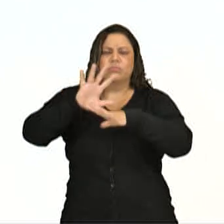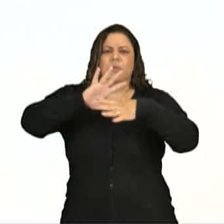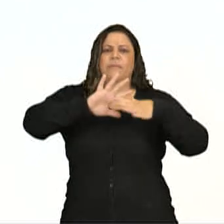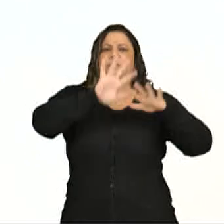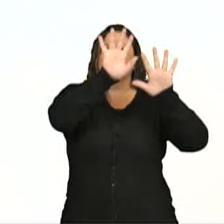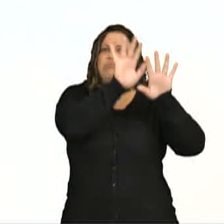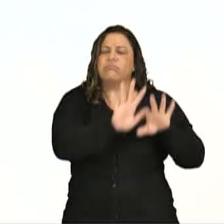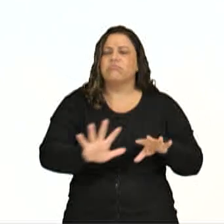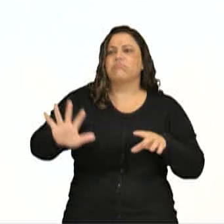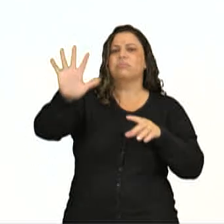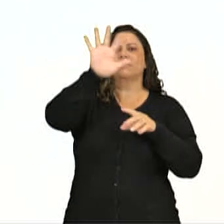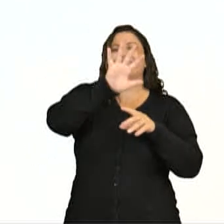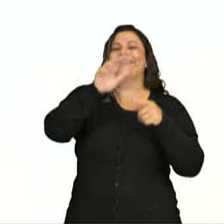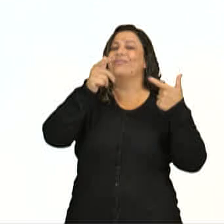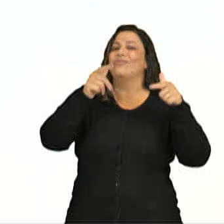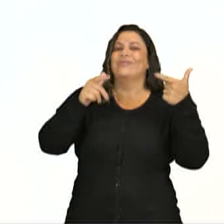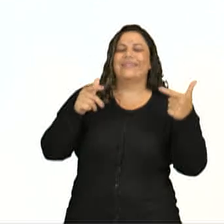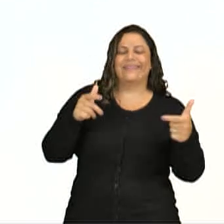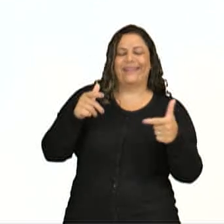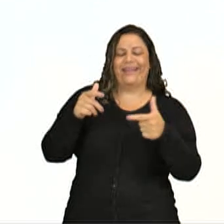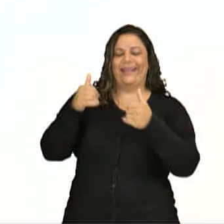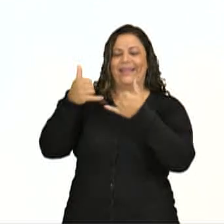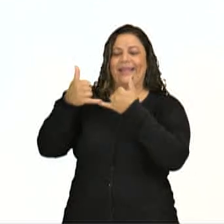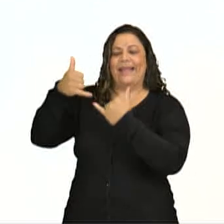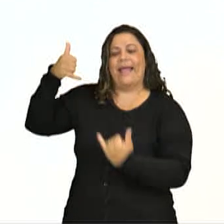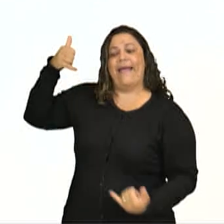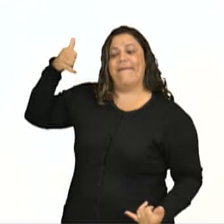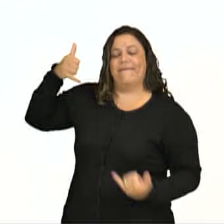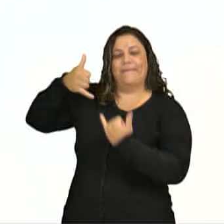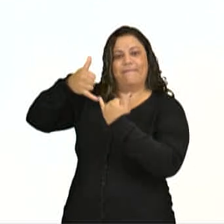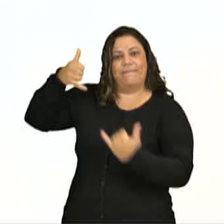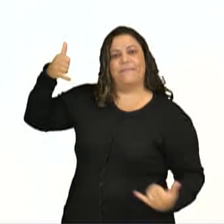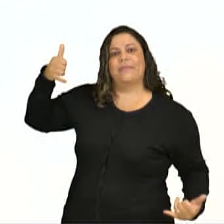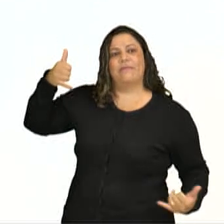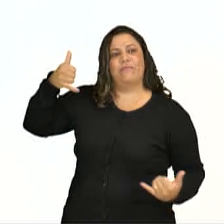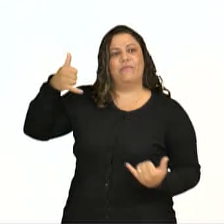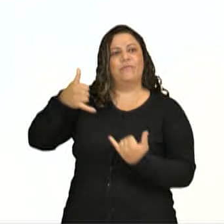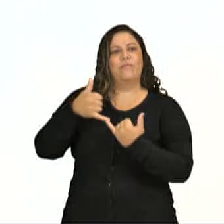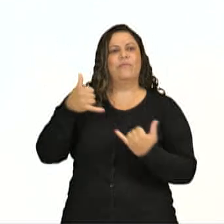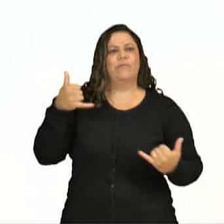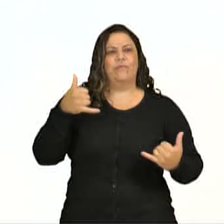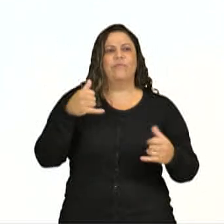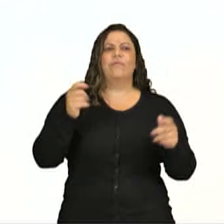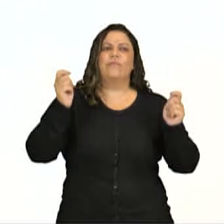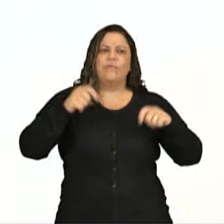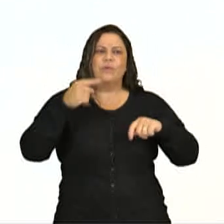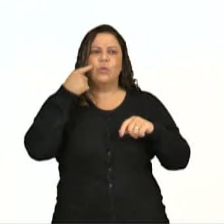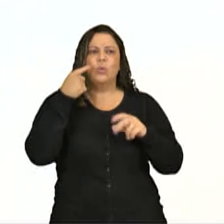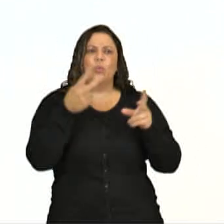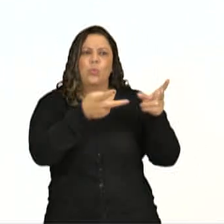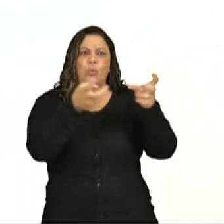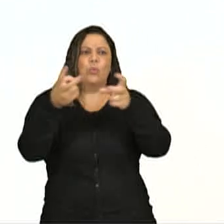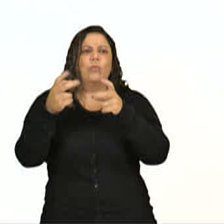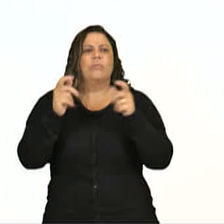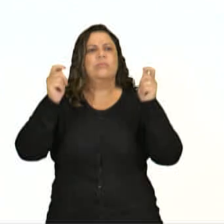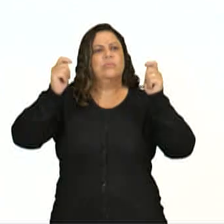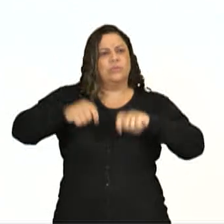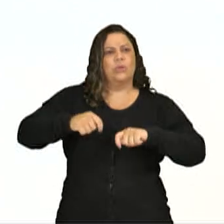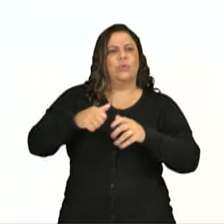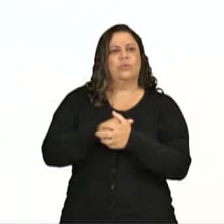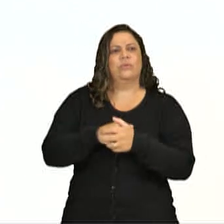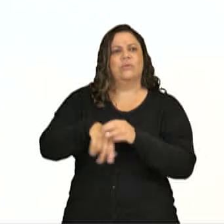sem fio e a chamaram de layout celular. Por conta disso, os aparelhos